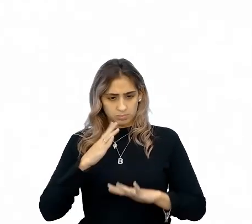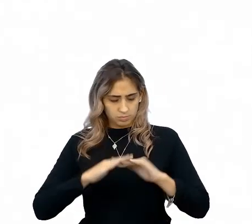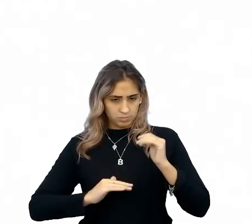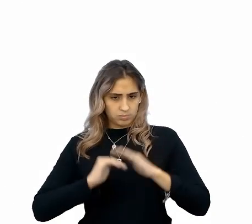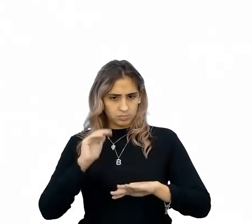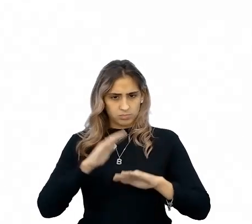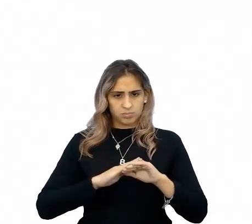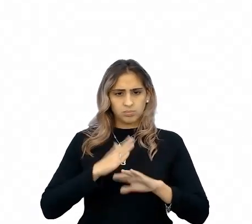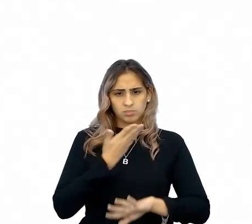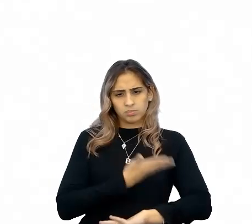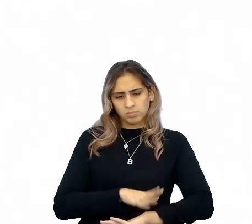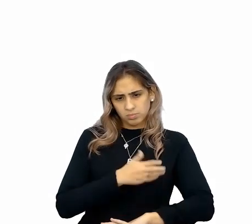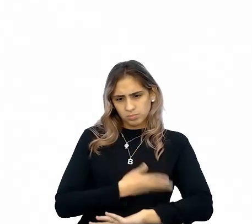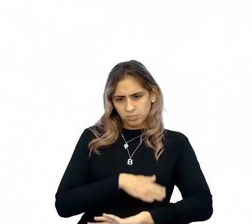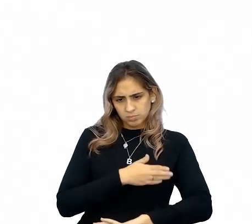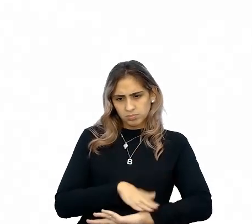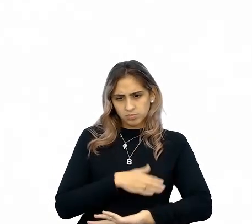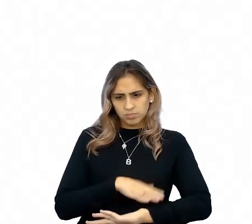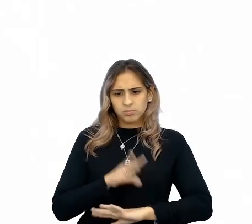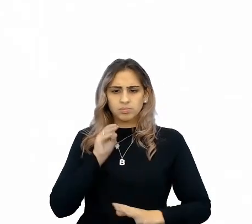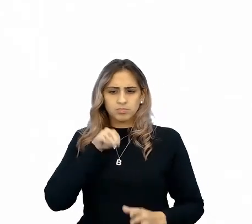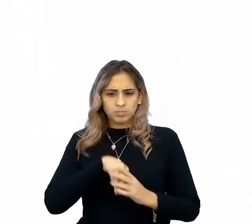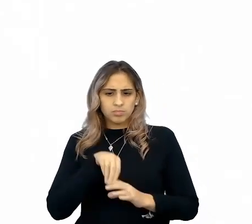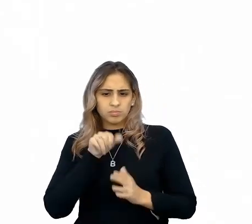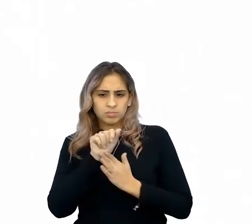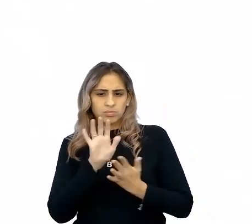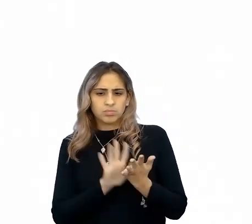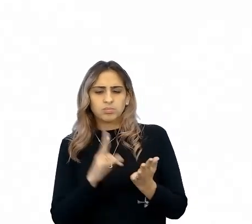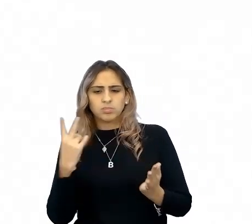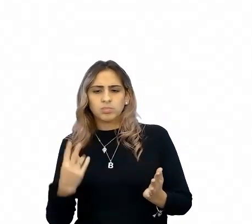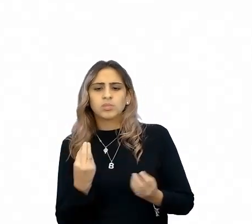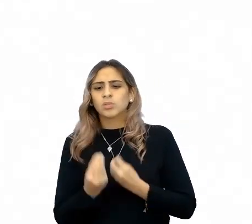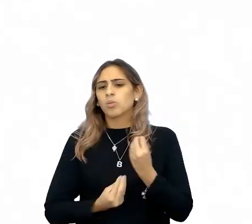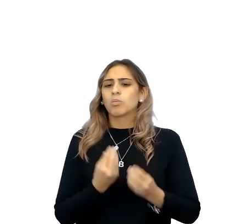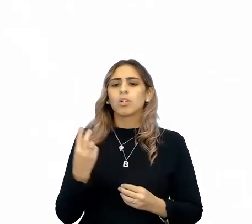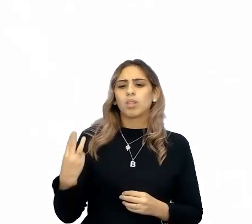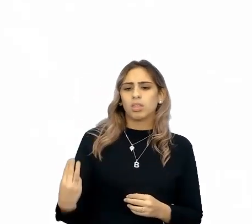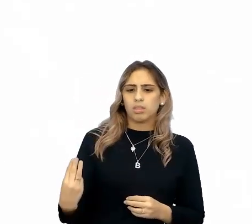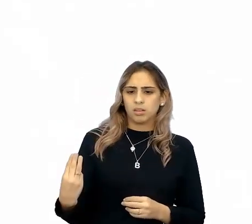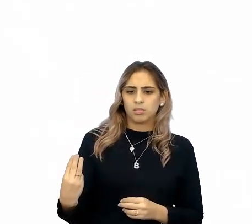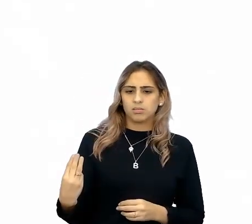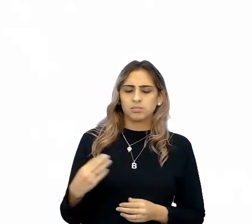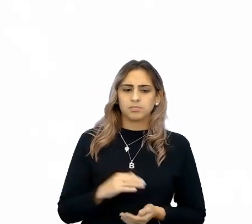habilidade exercitada tanto na atividade 2 quanto na 3.